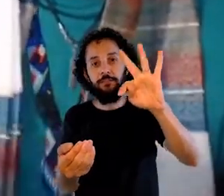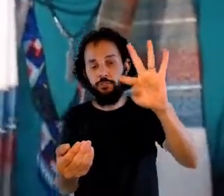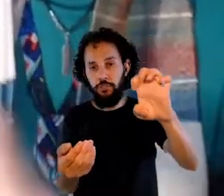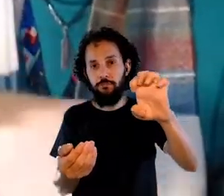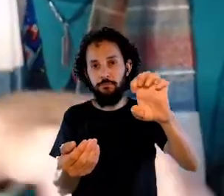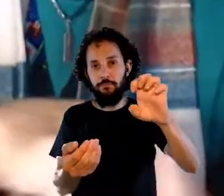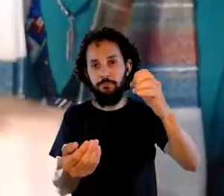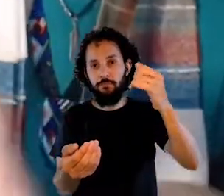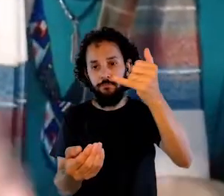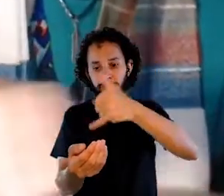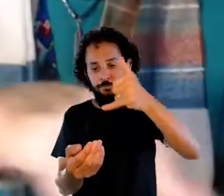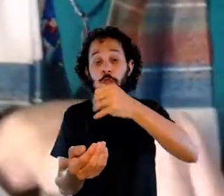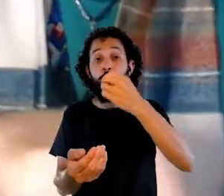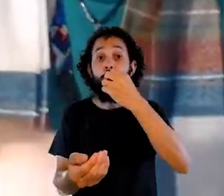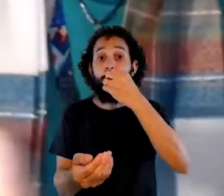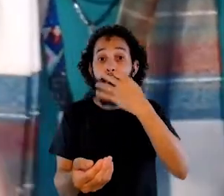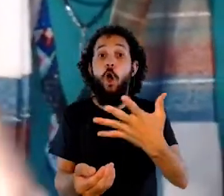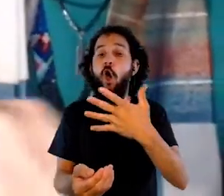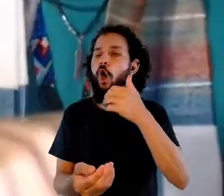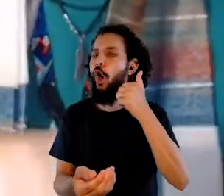é?